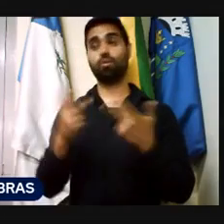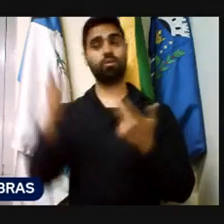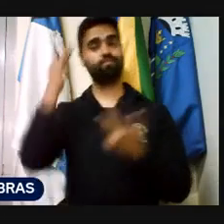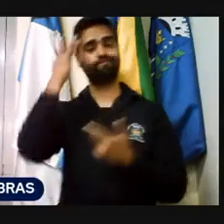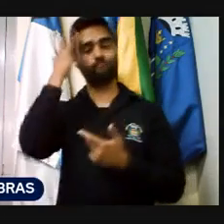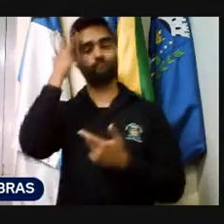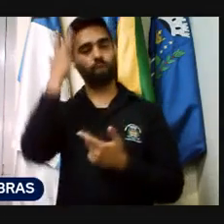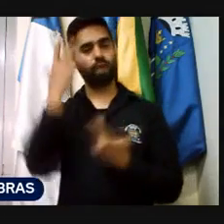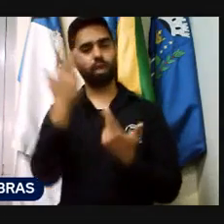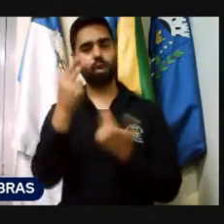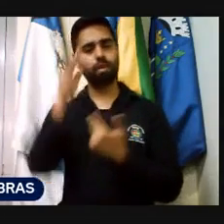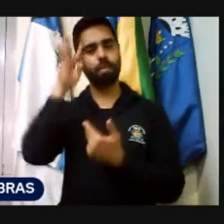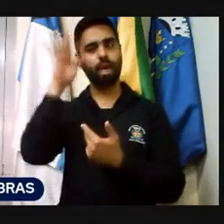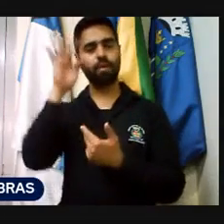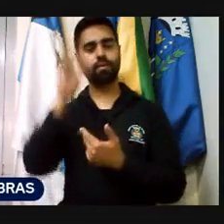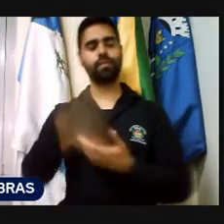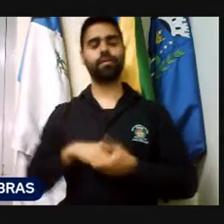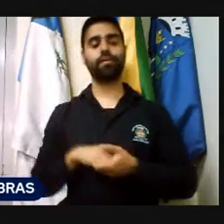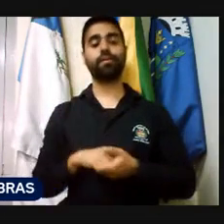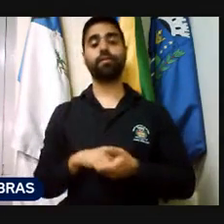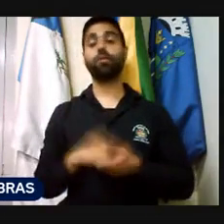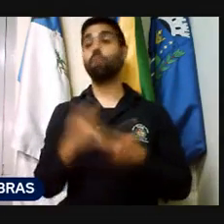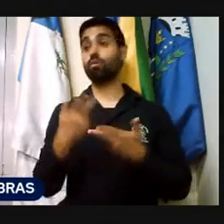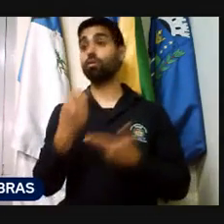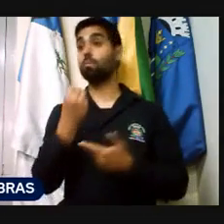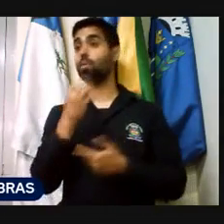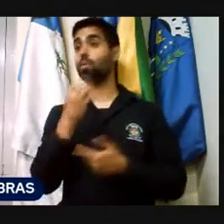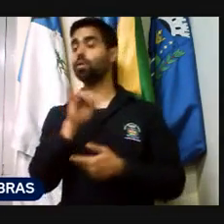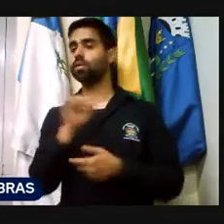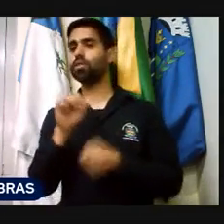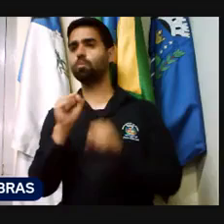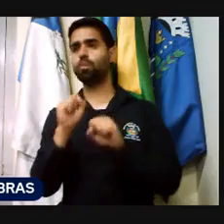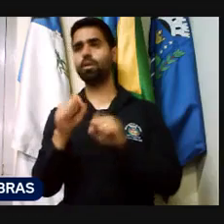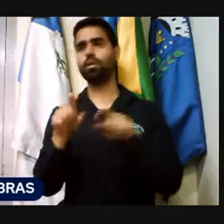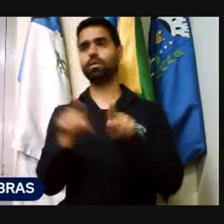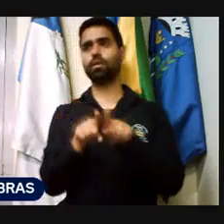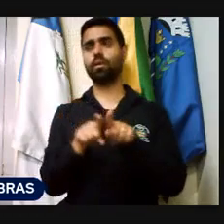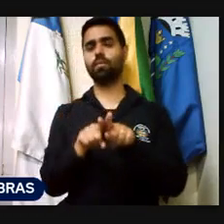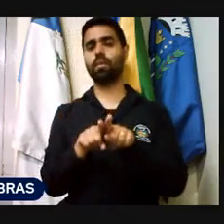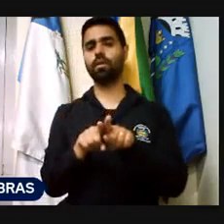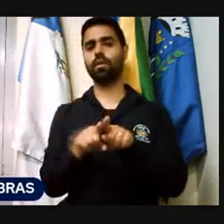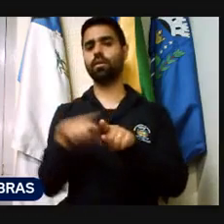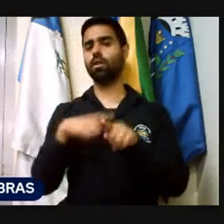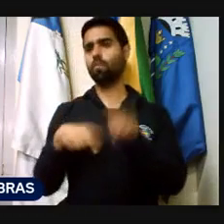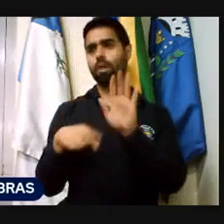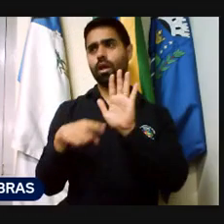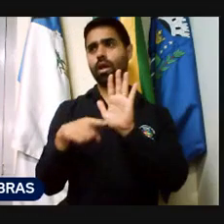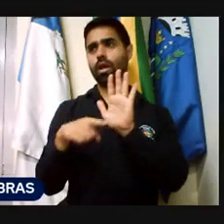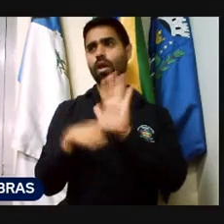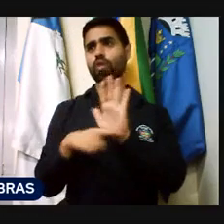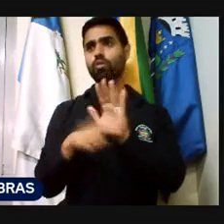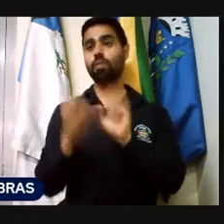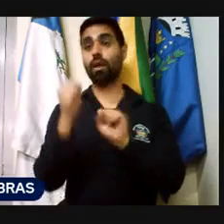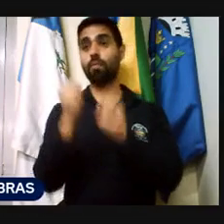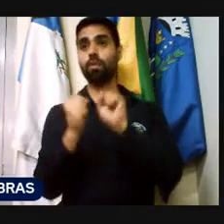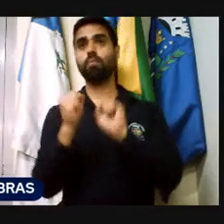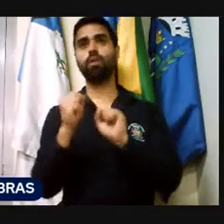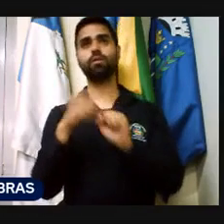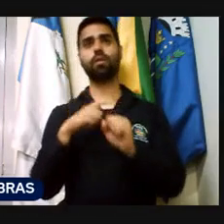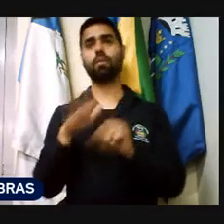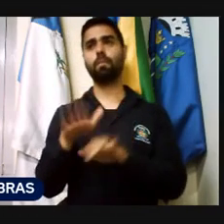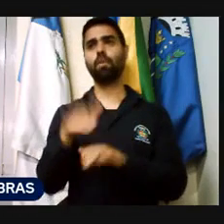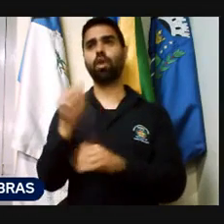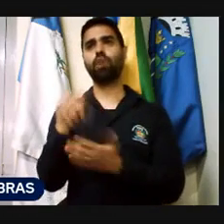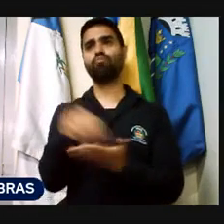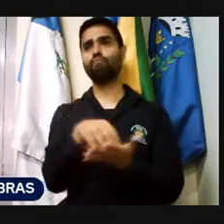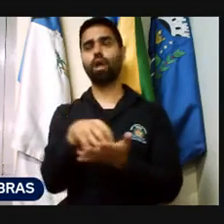gente imagina. Seria muito bom se a gente pudesse dar uma contribuição para que a empresa transportasse e